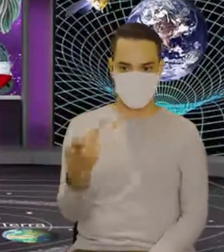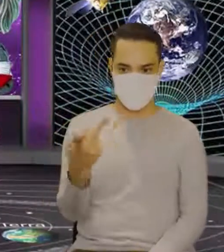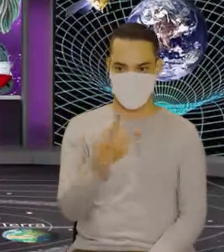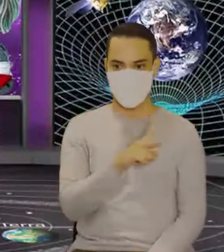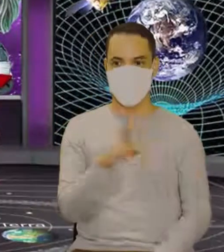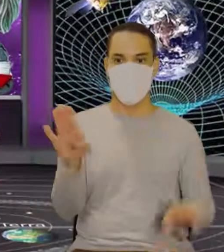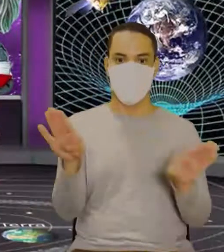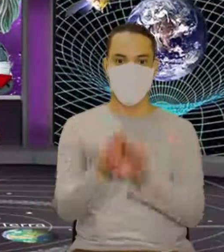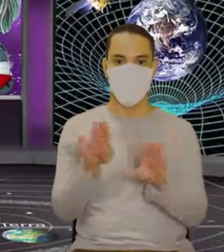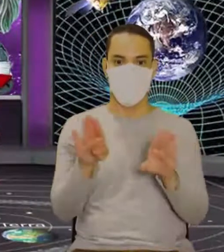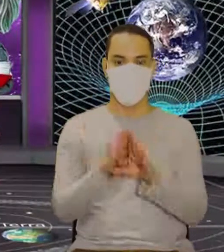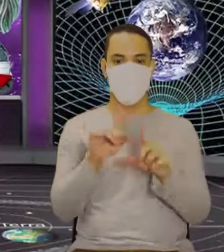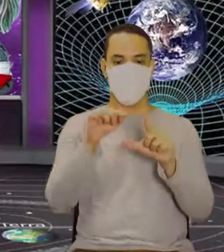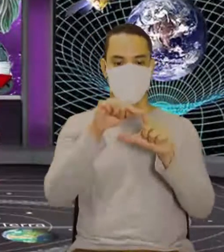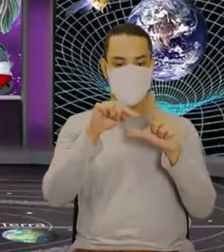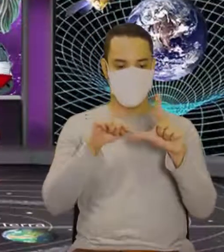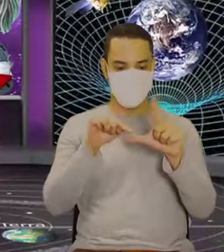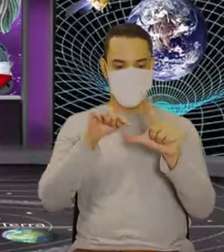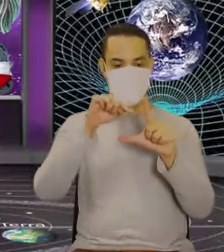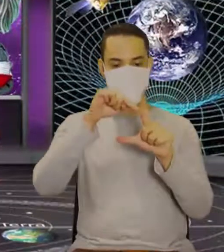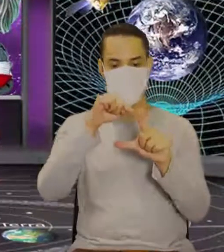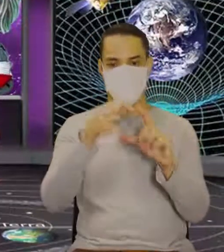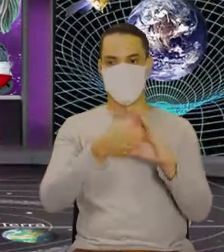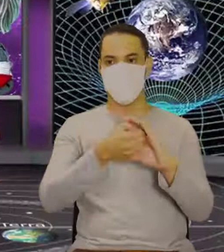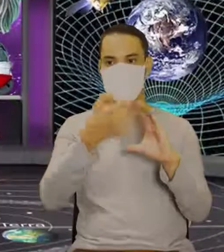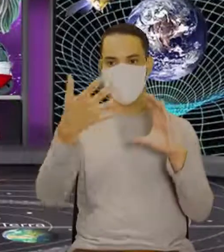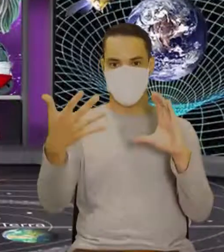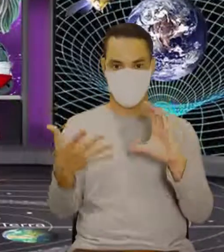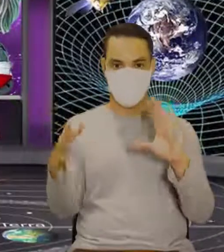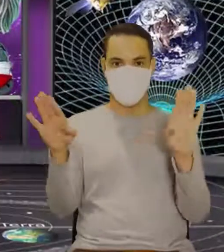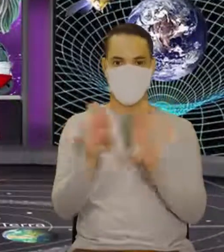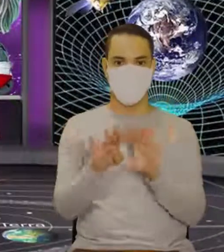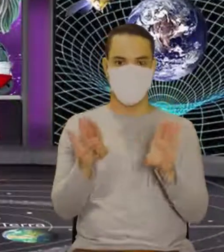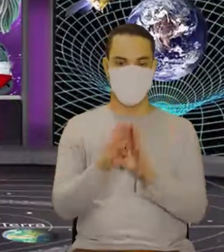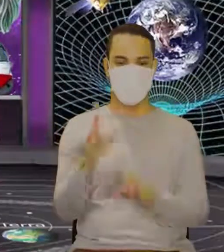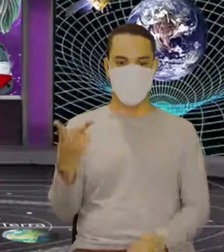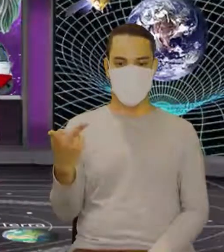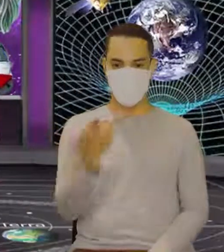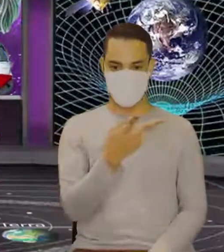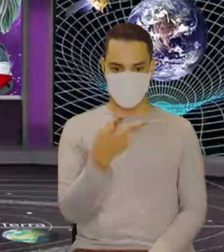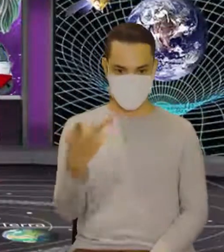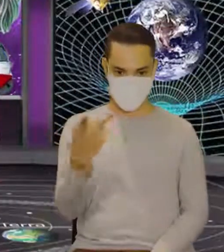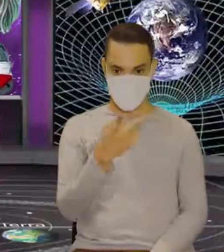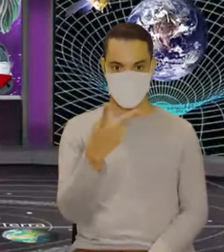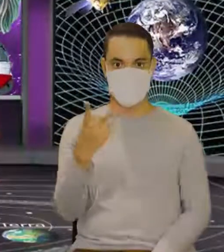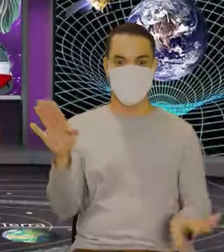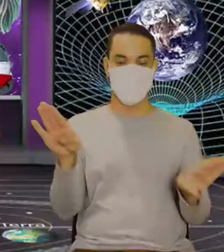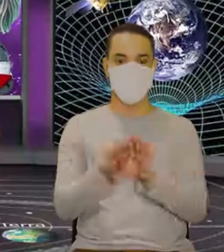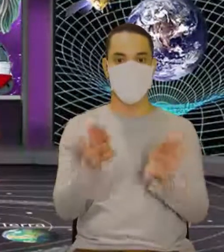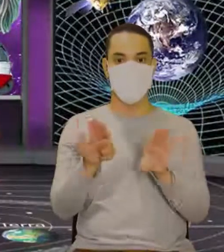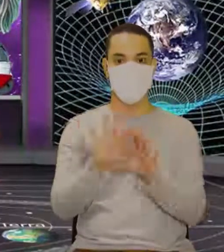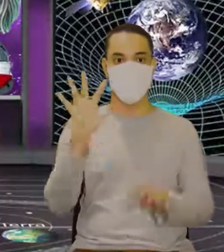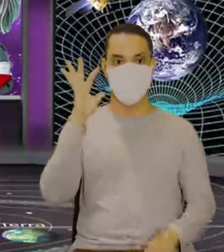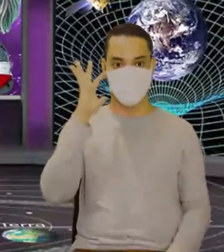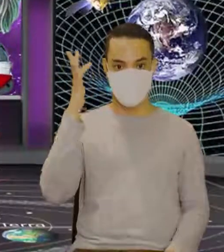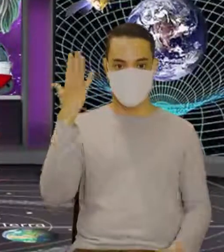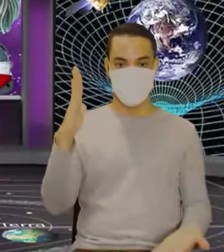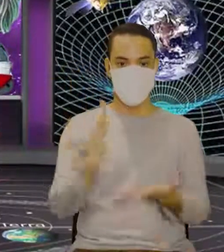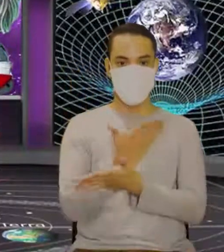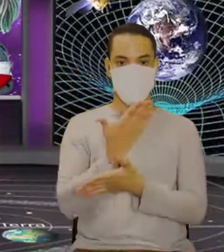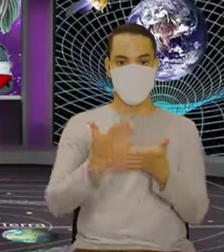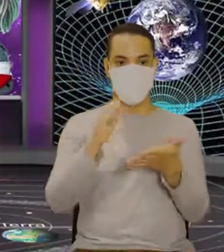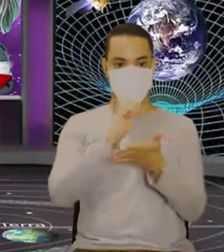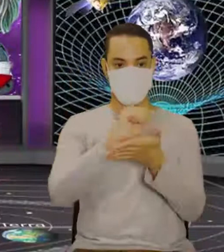as curvas características de gerador e receptor e também resolvemos exercícios